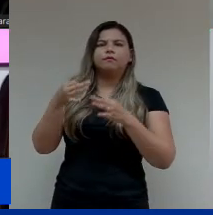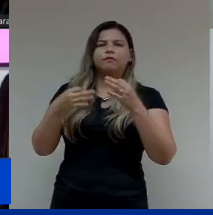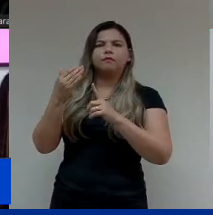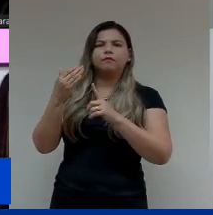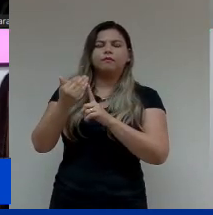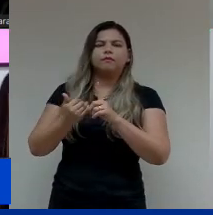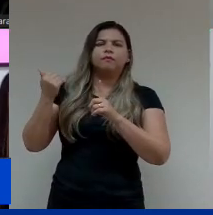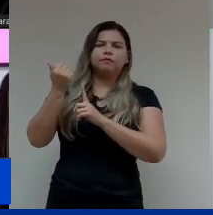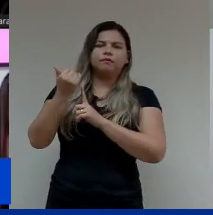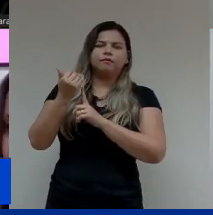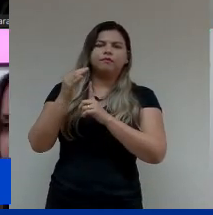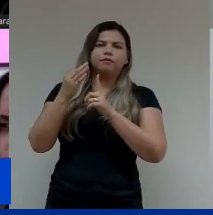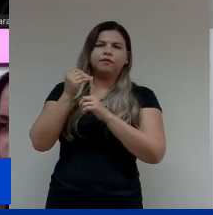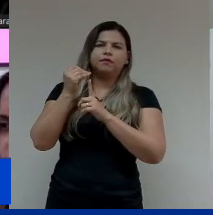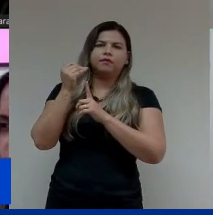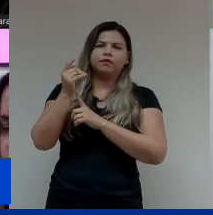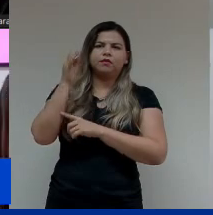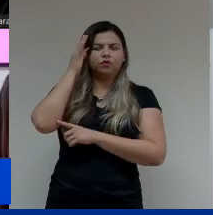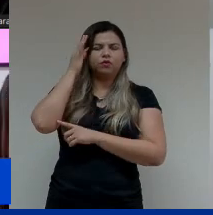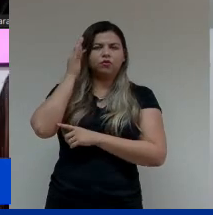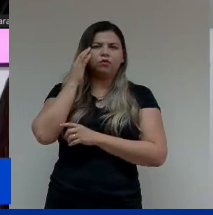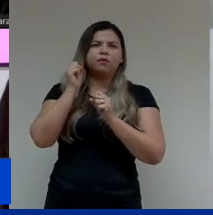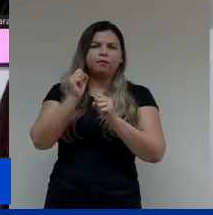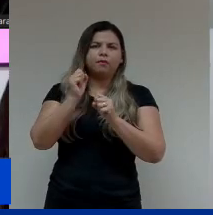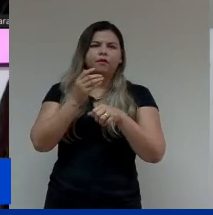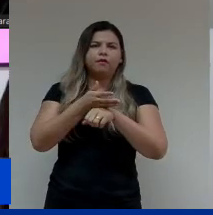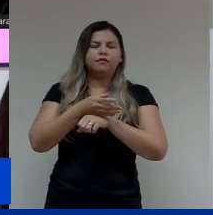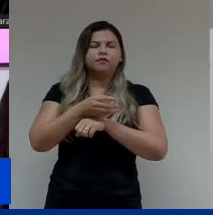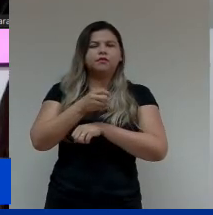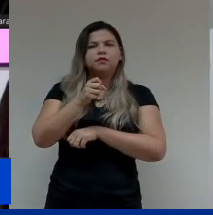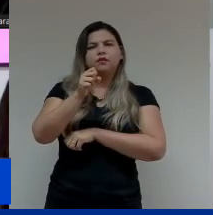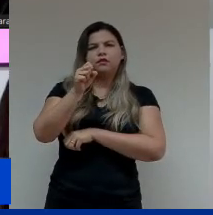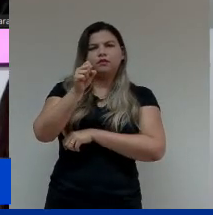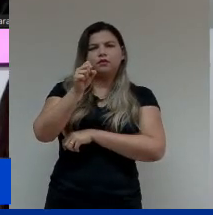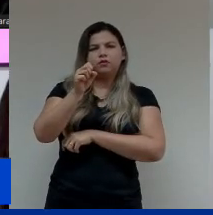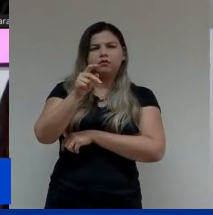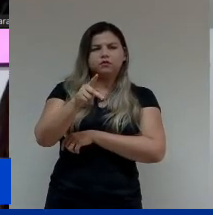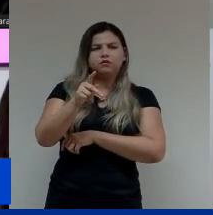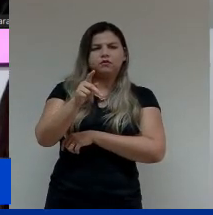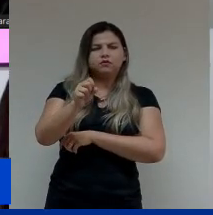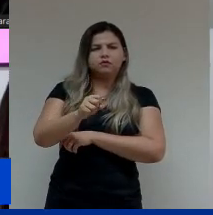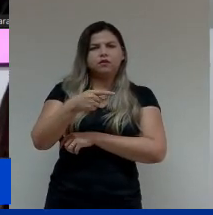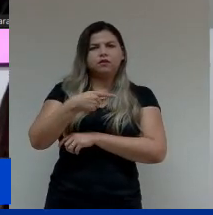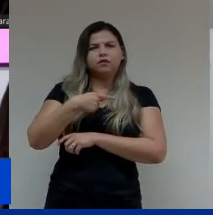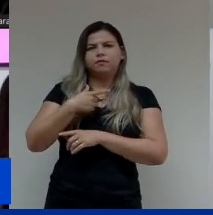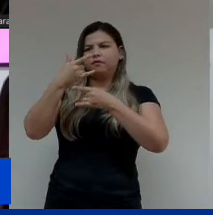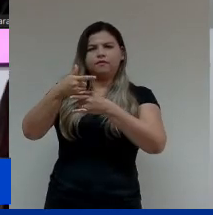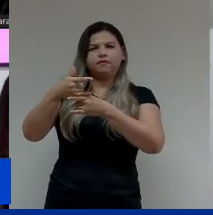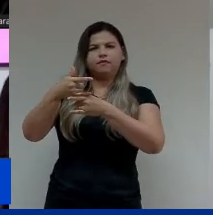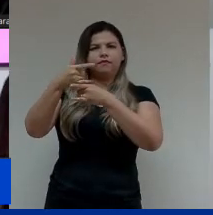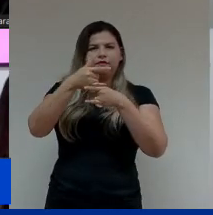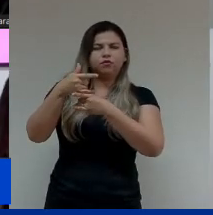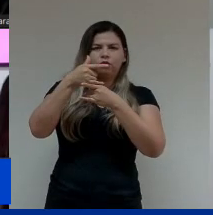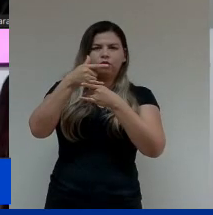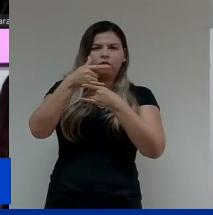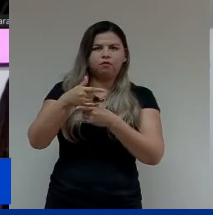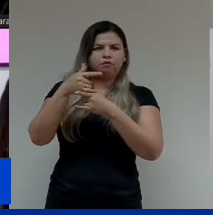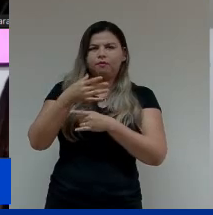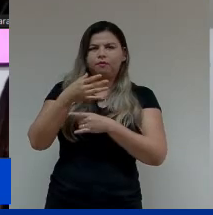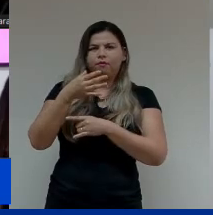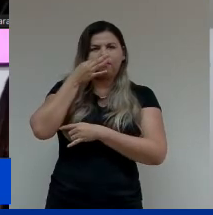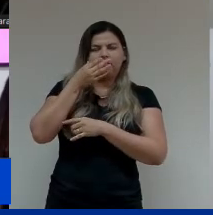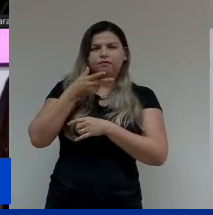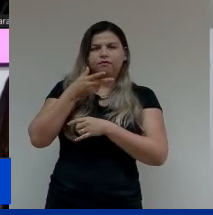de participar da sessão? Sim, mas virtual, né? Não presencial. Isto é, se